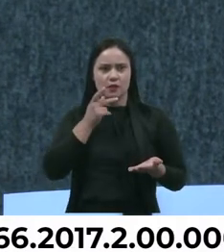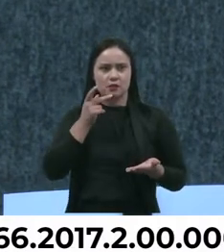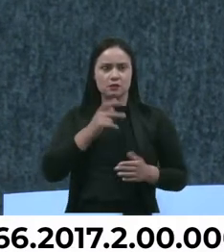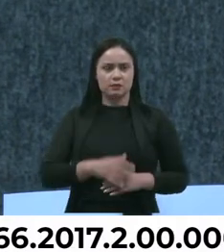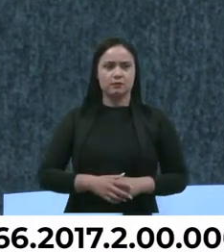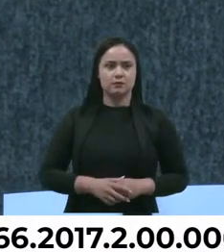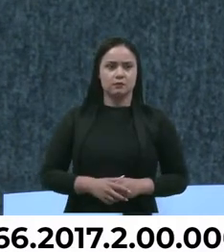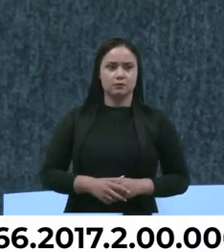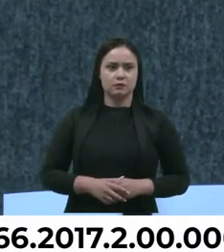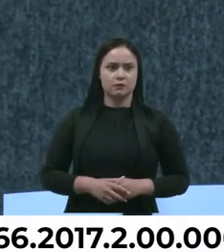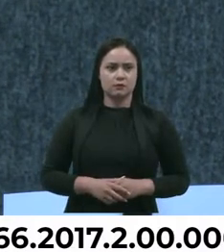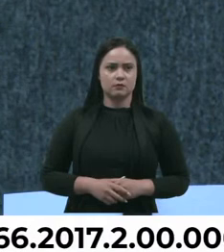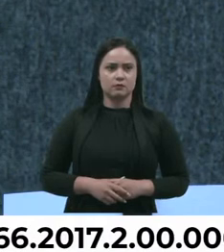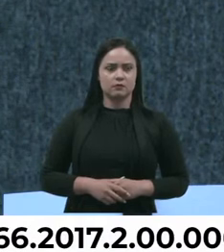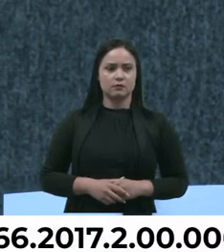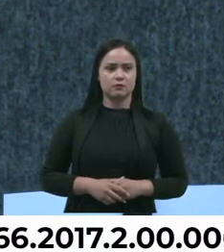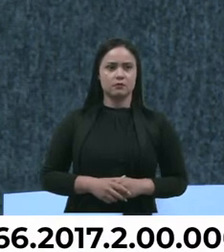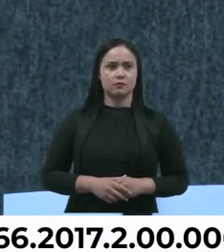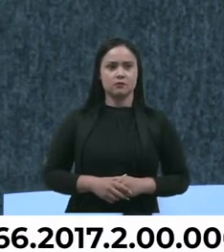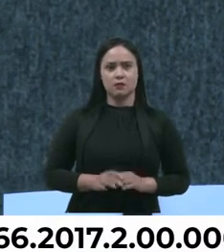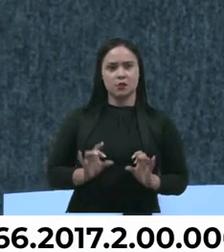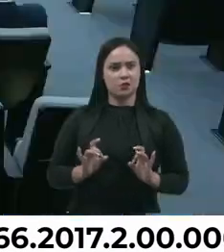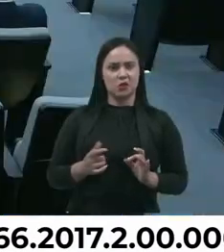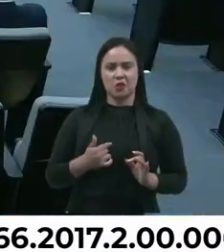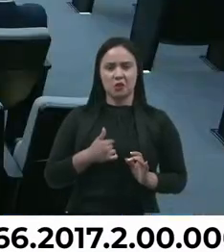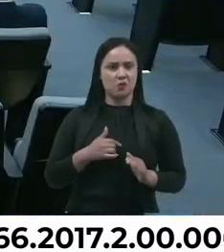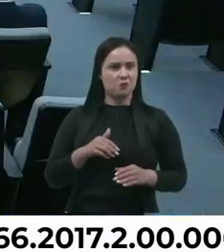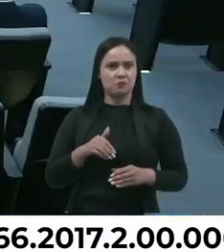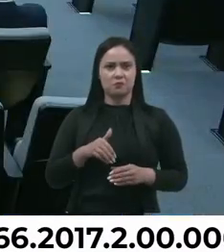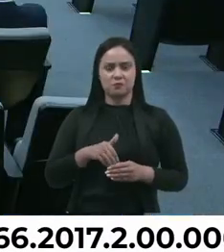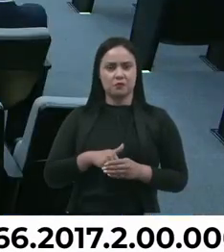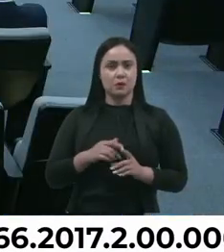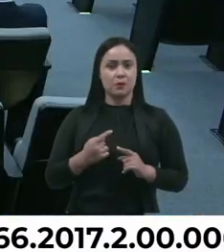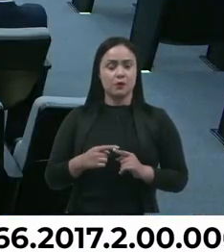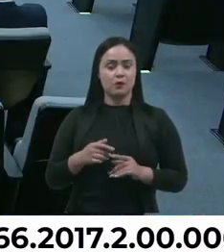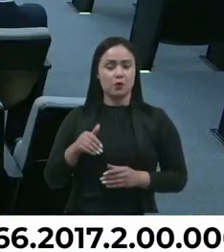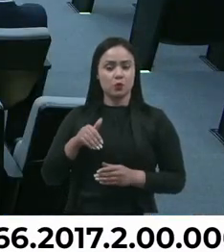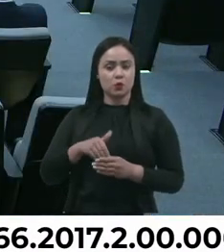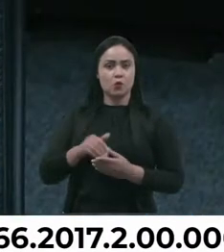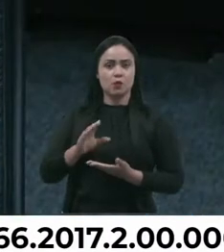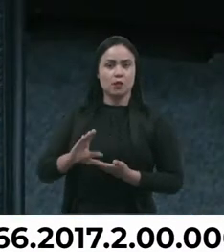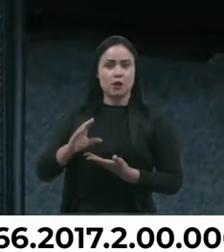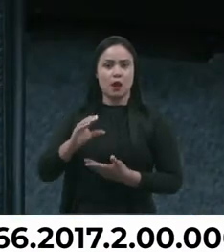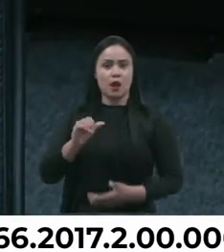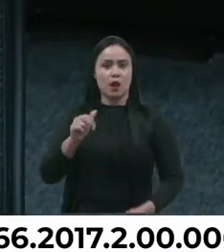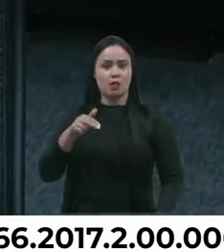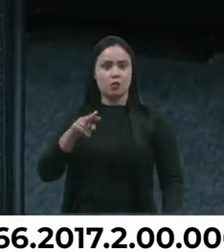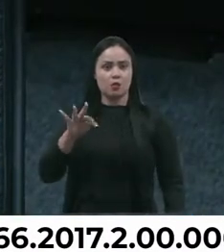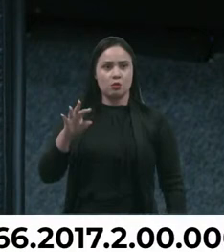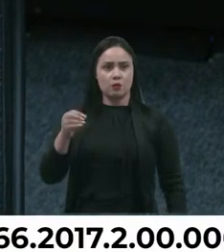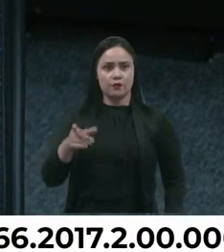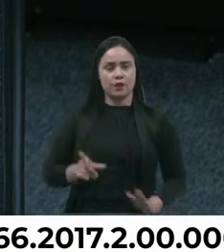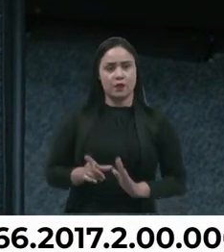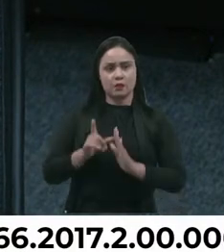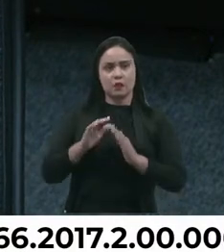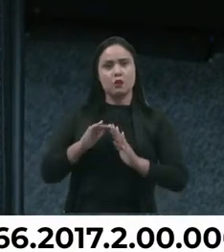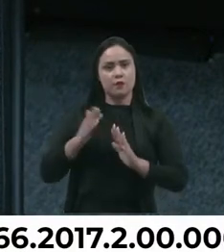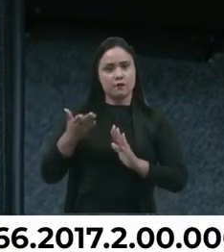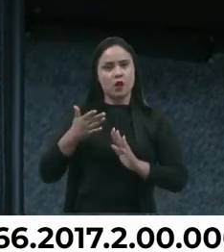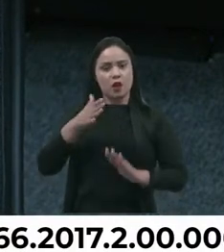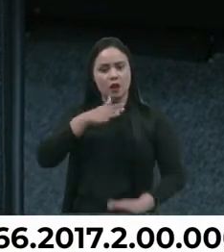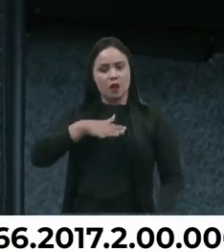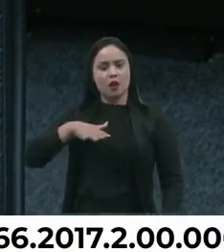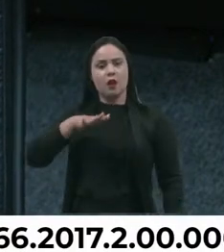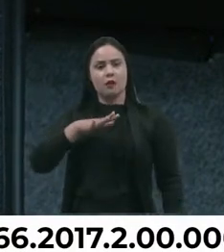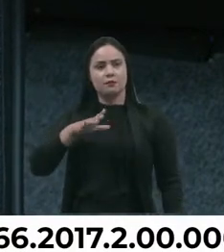oral? Ministra, só eu não votarei porque votou o conselheiro Canuto antes de mim, então eu estou fora dessa rodada na